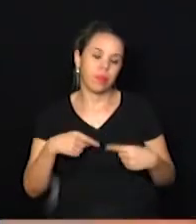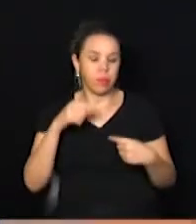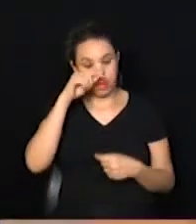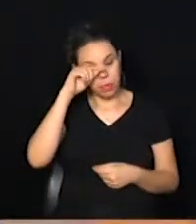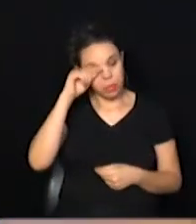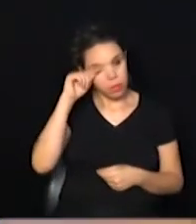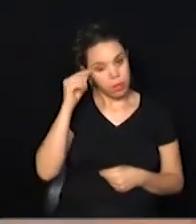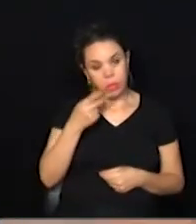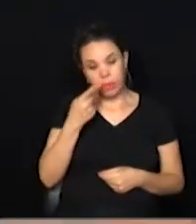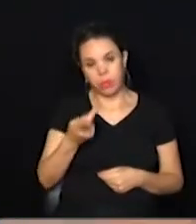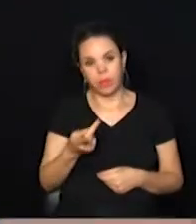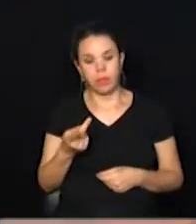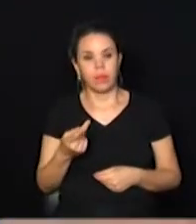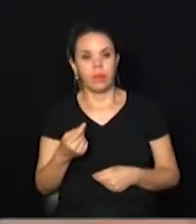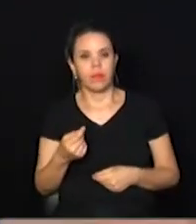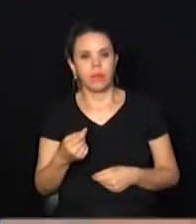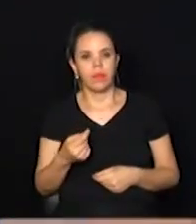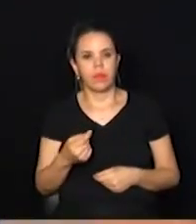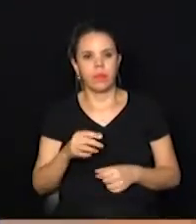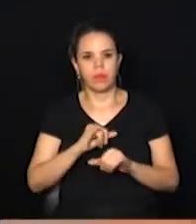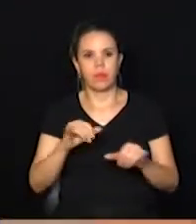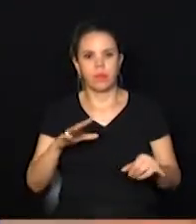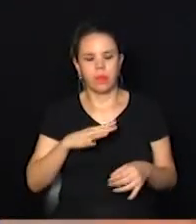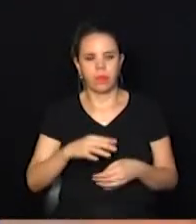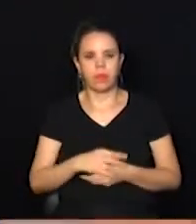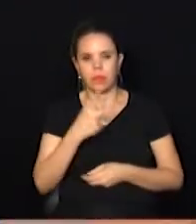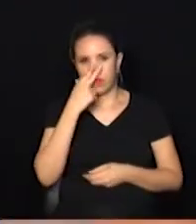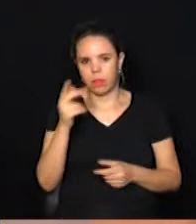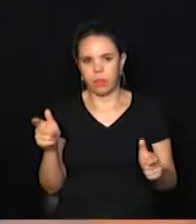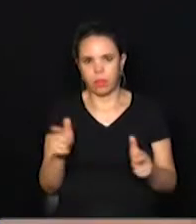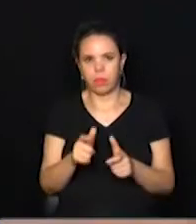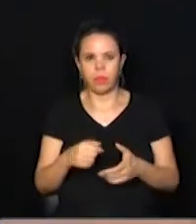falava, né? Que se a nossa cidade parece pequena, mas